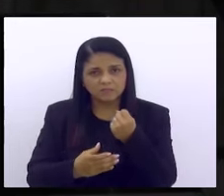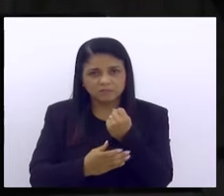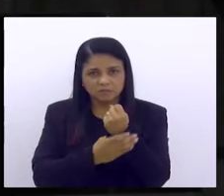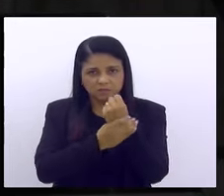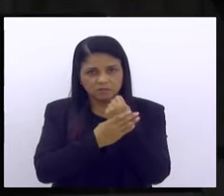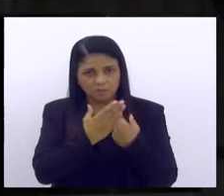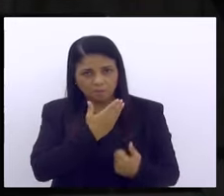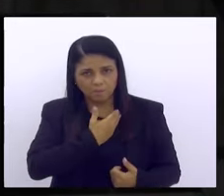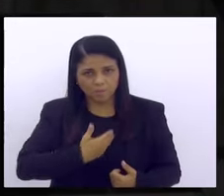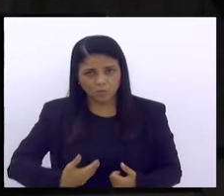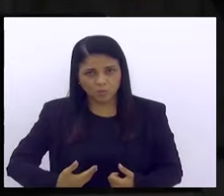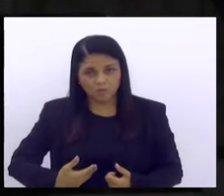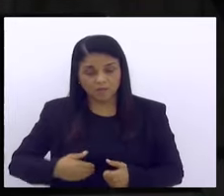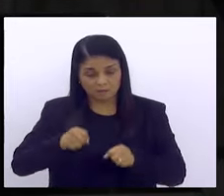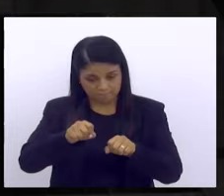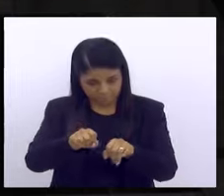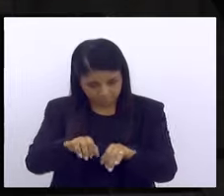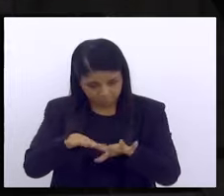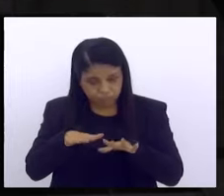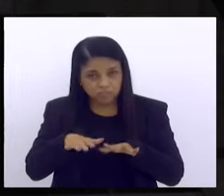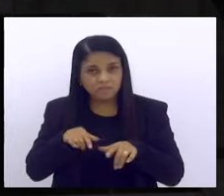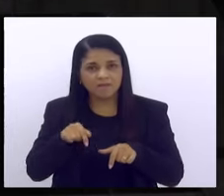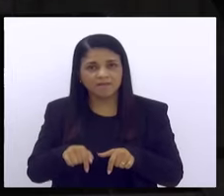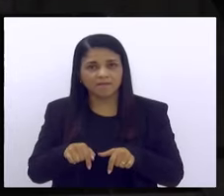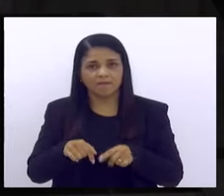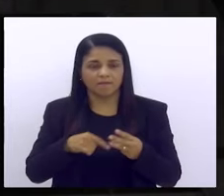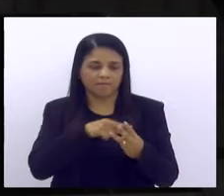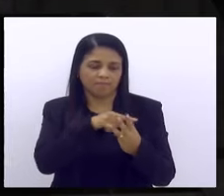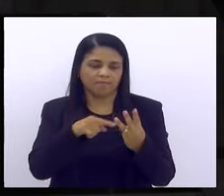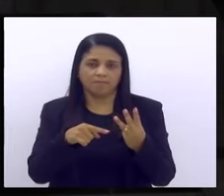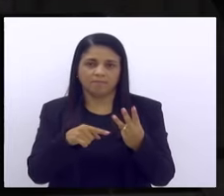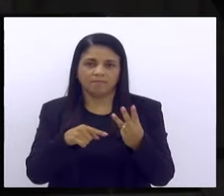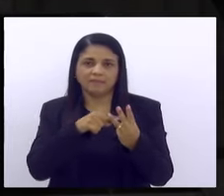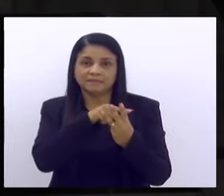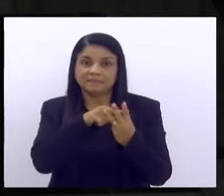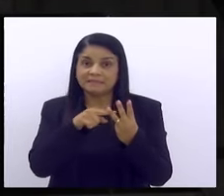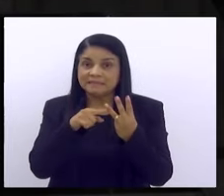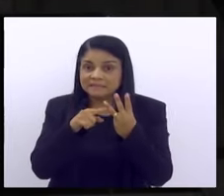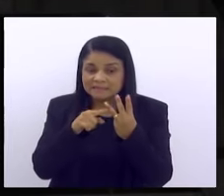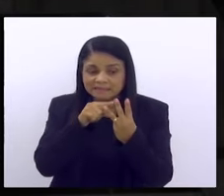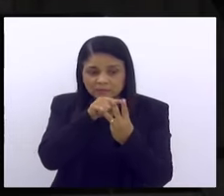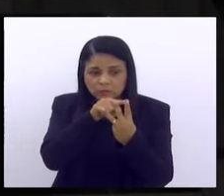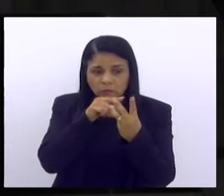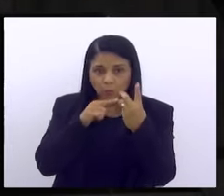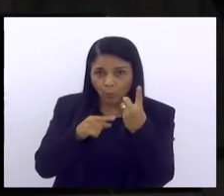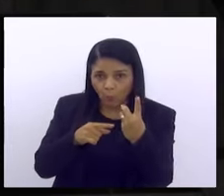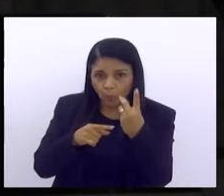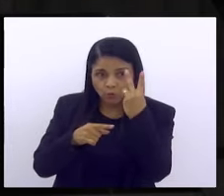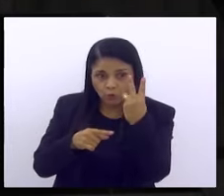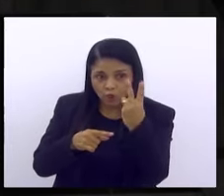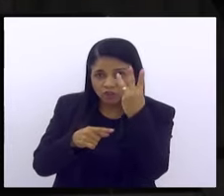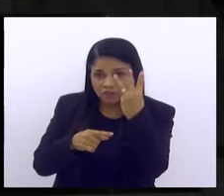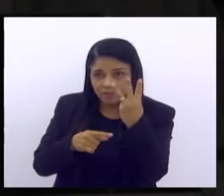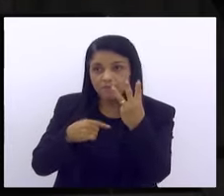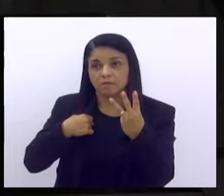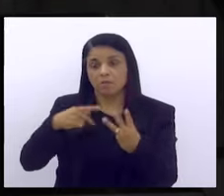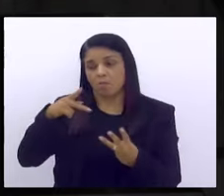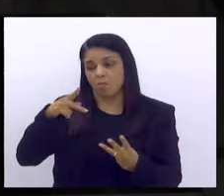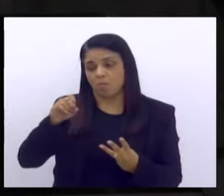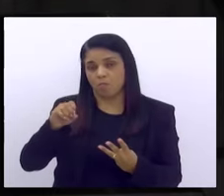pública nesse parlamento aqui, está aqui, ó. Três deputados que defendem. Sou eu, deputado